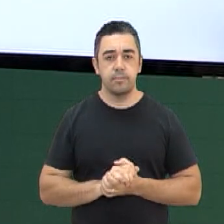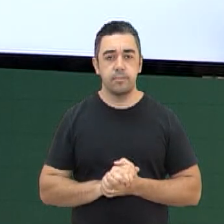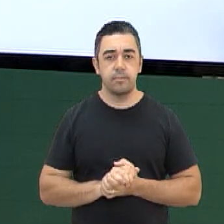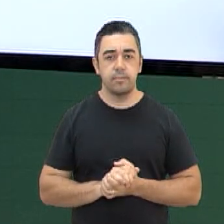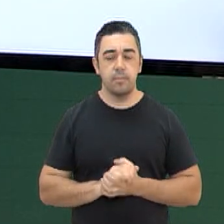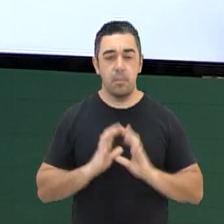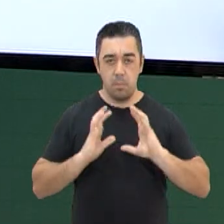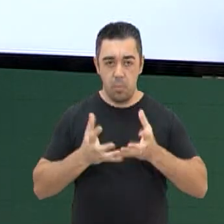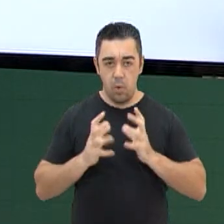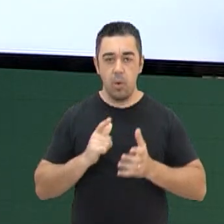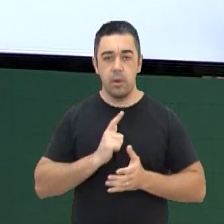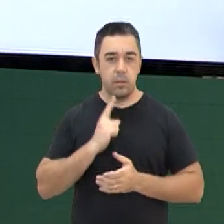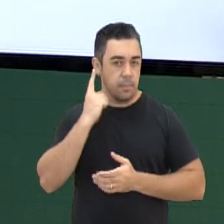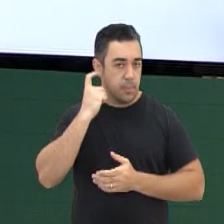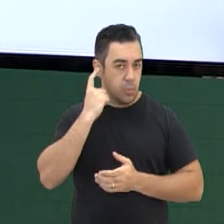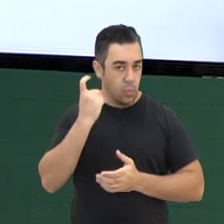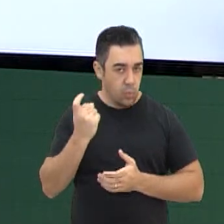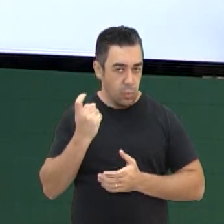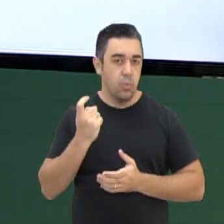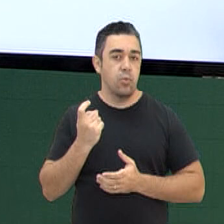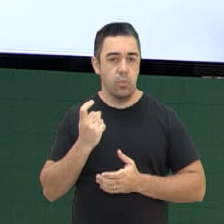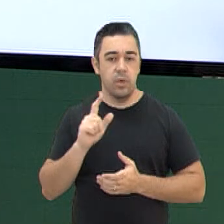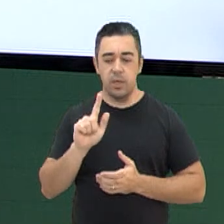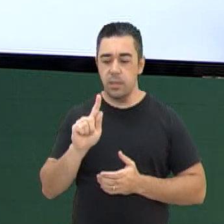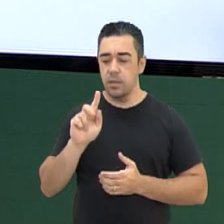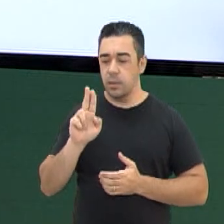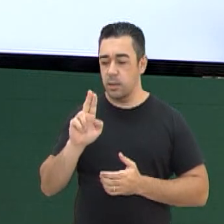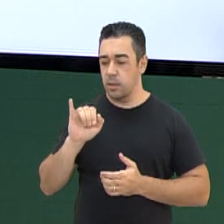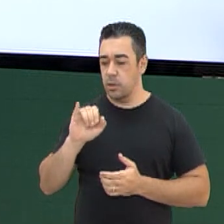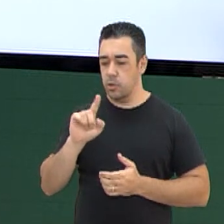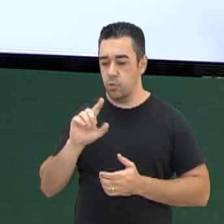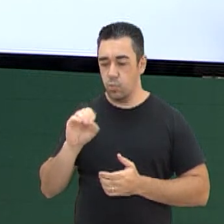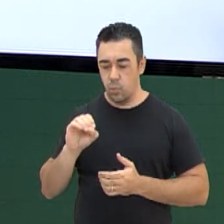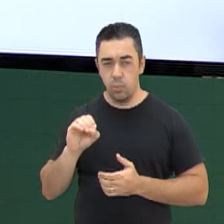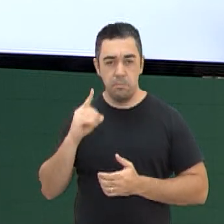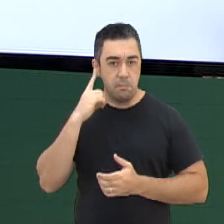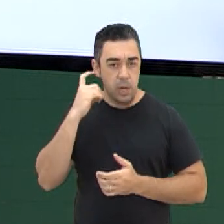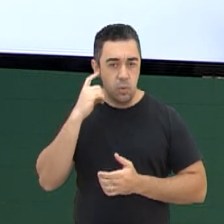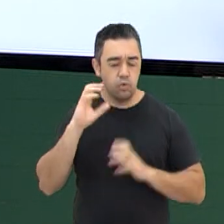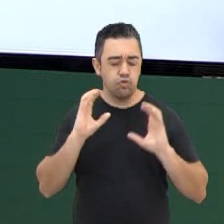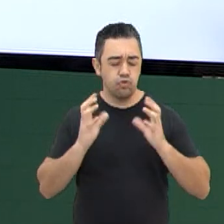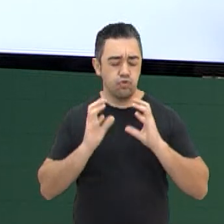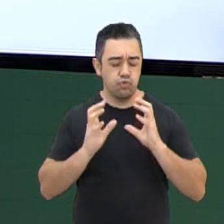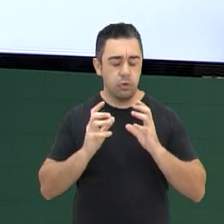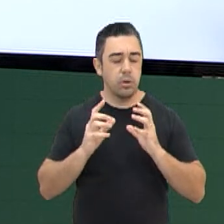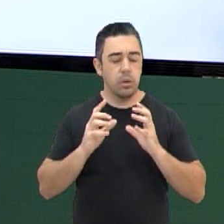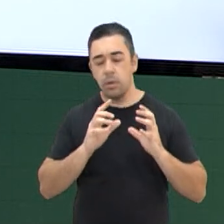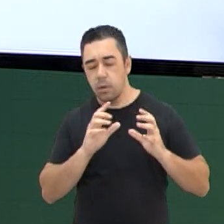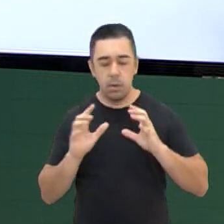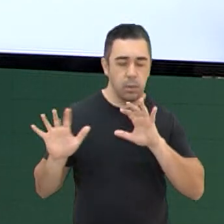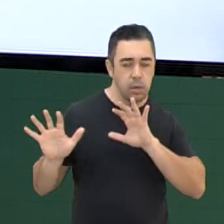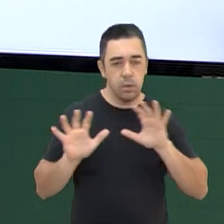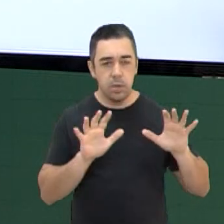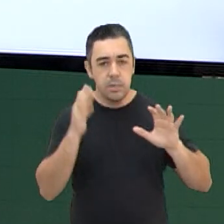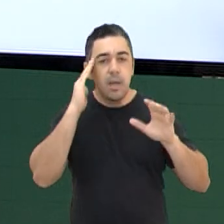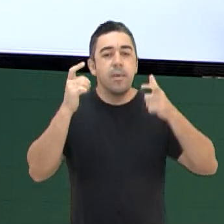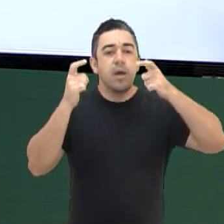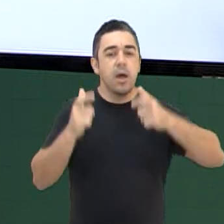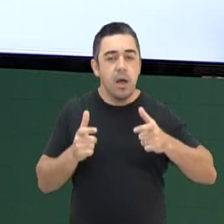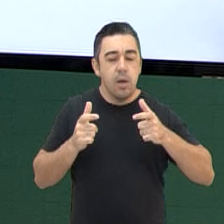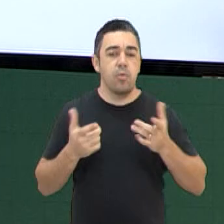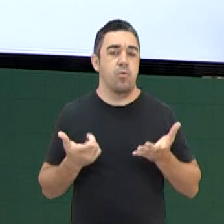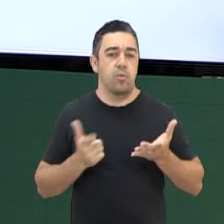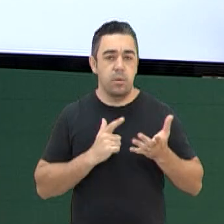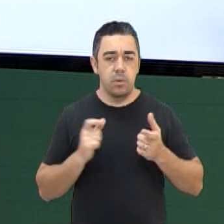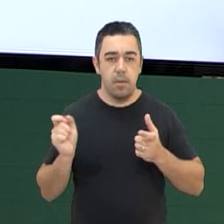A bola, ela possui guizos, então é uma característica importante desse jogo para que os atletas possam se